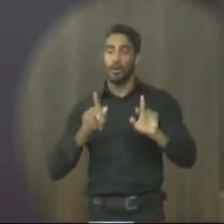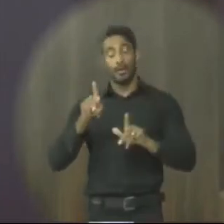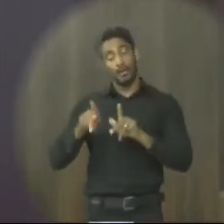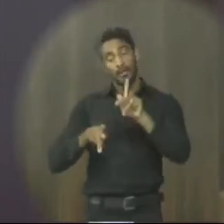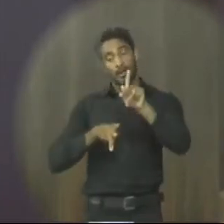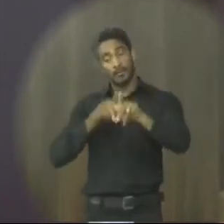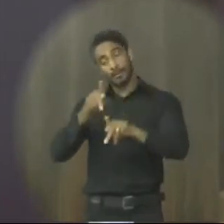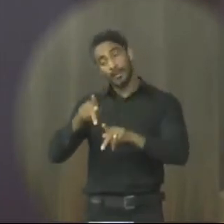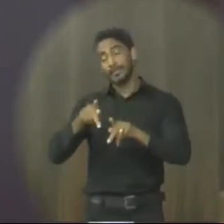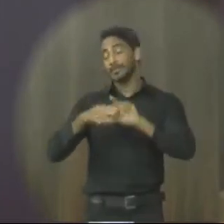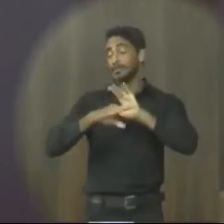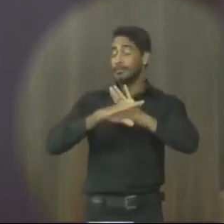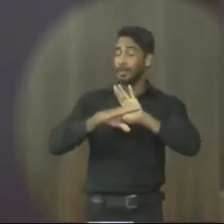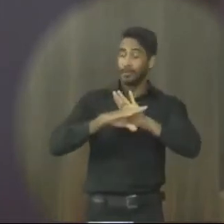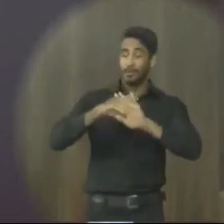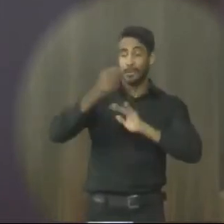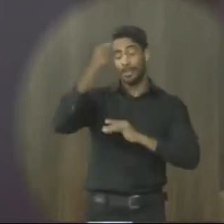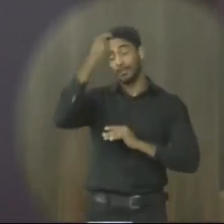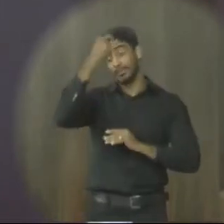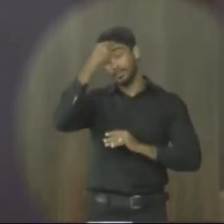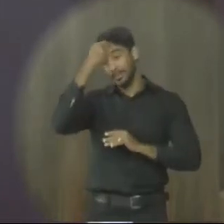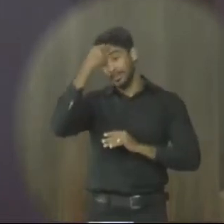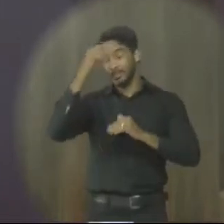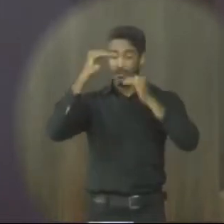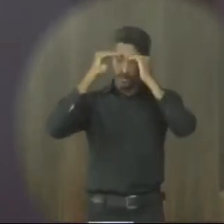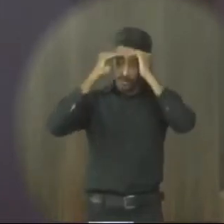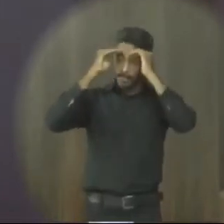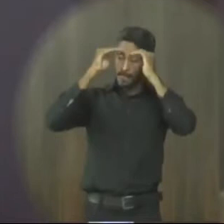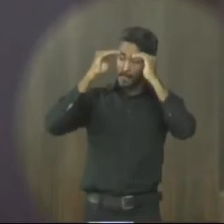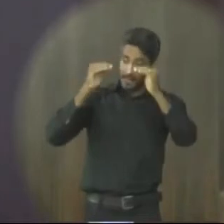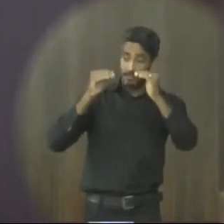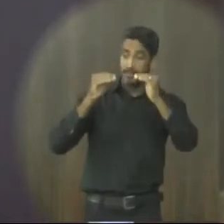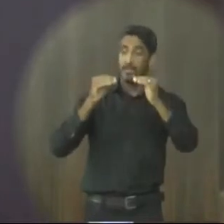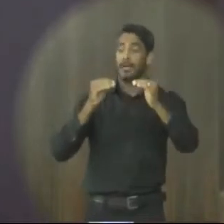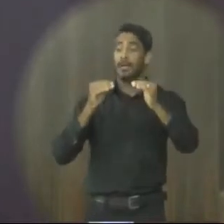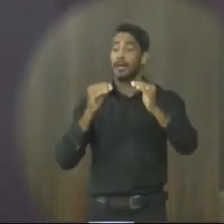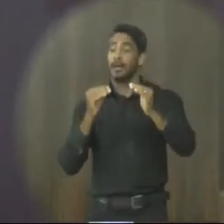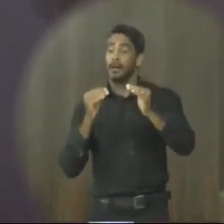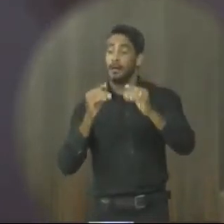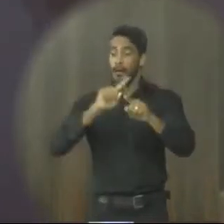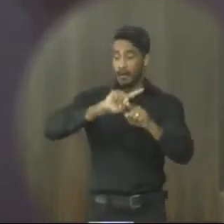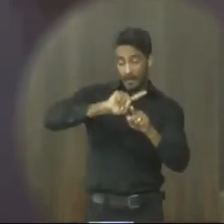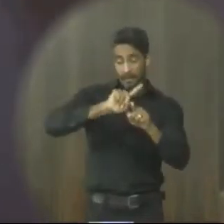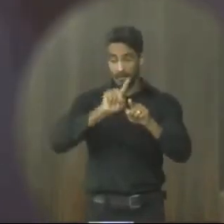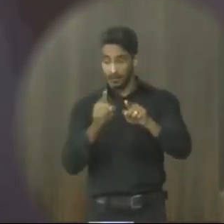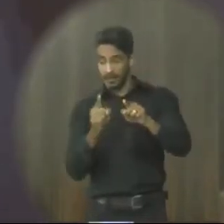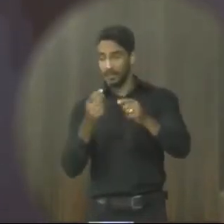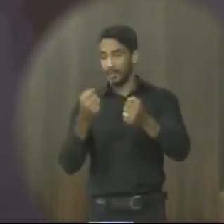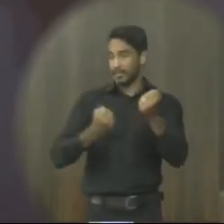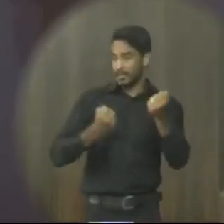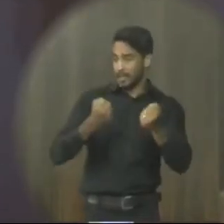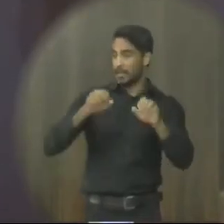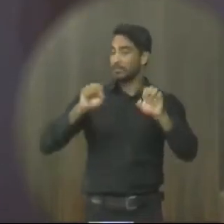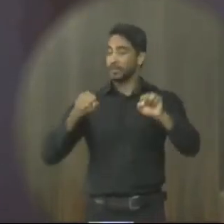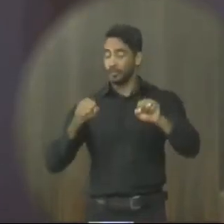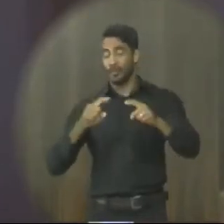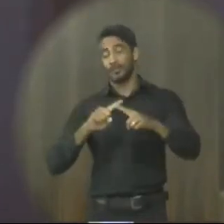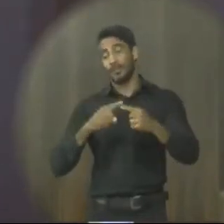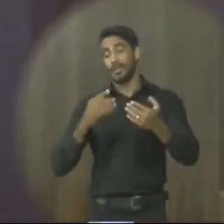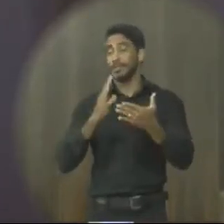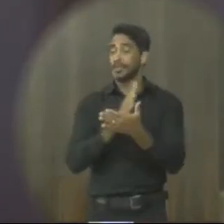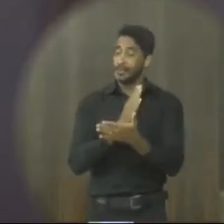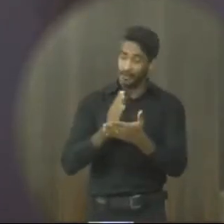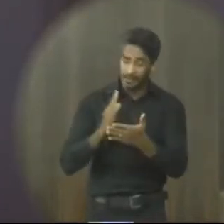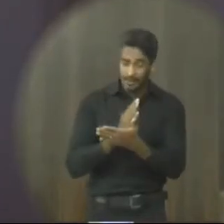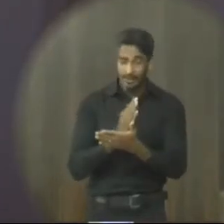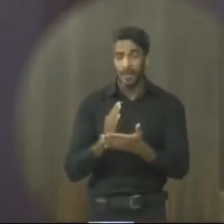população contribuir, né, respeitar as velocidades ali indicadas. Mas, em alguns casos, né,